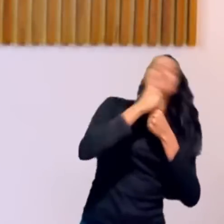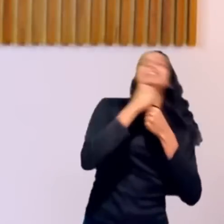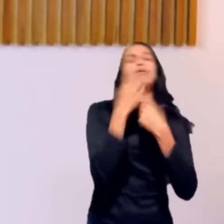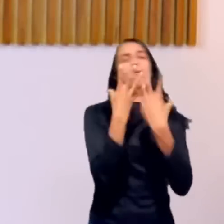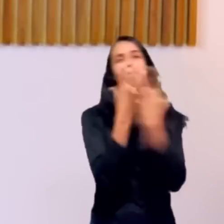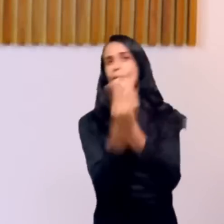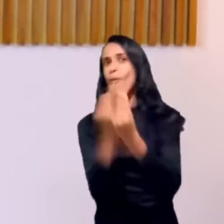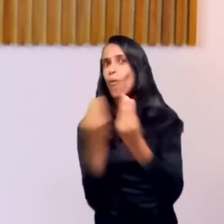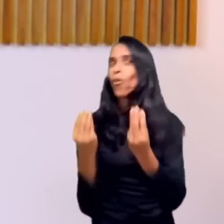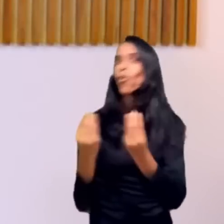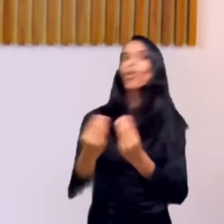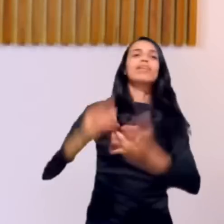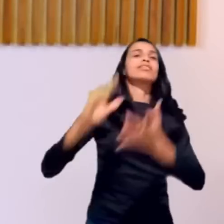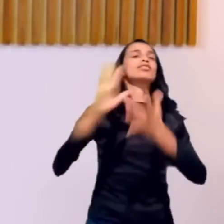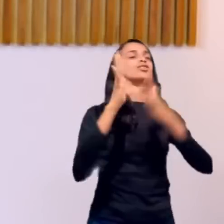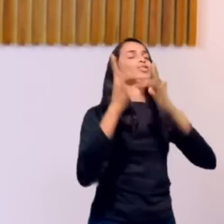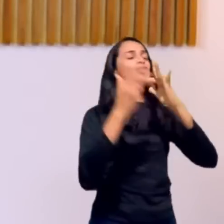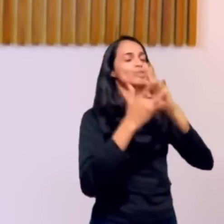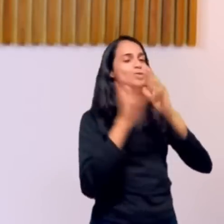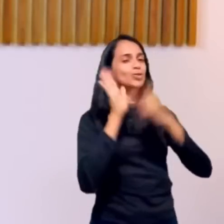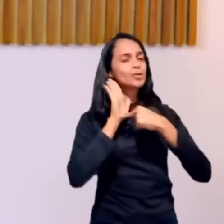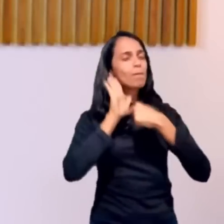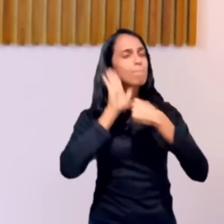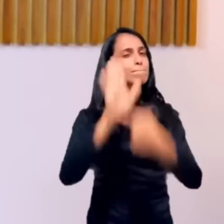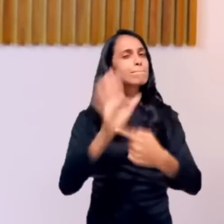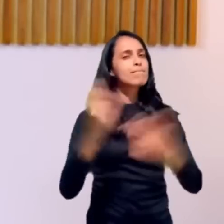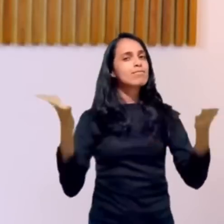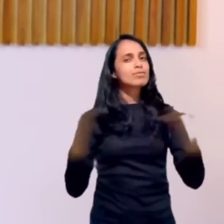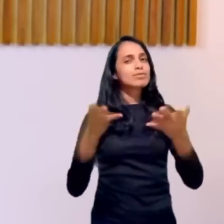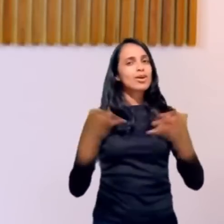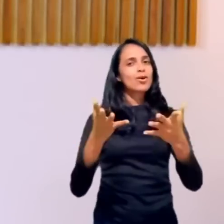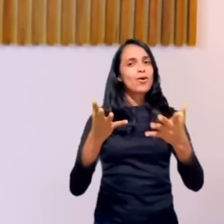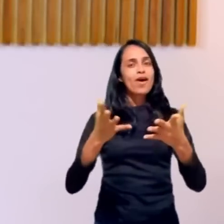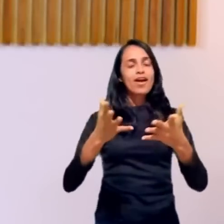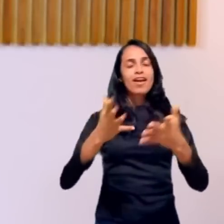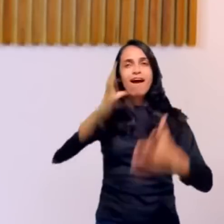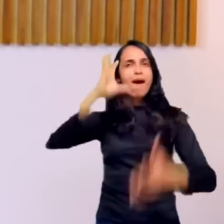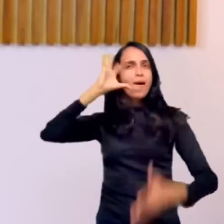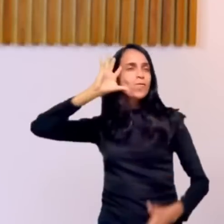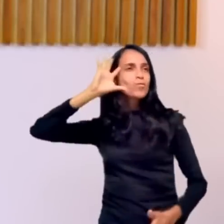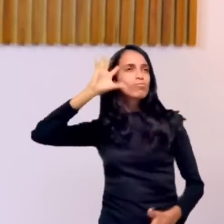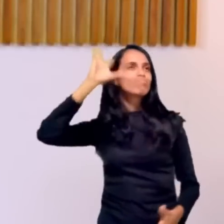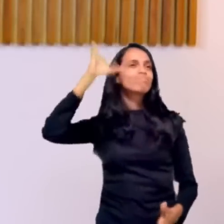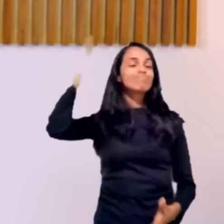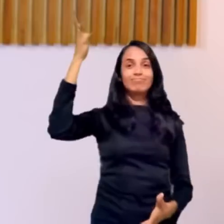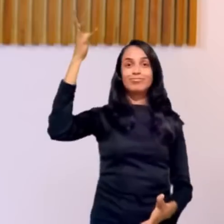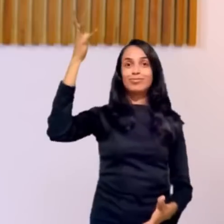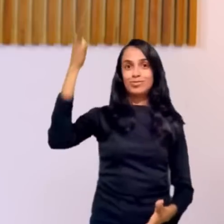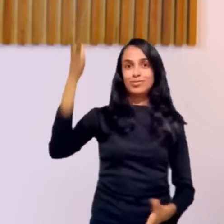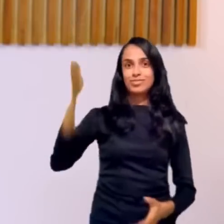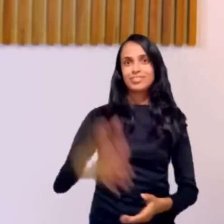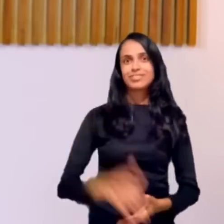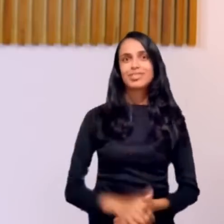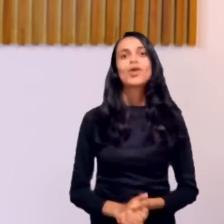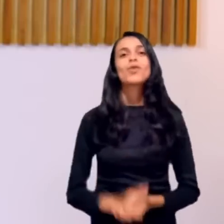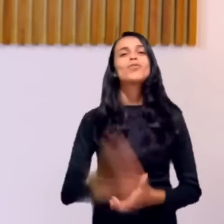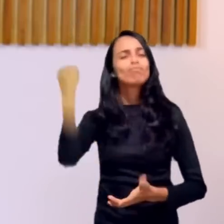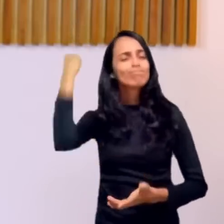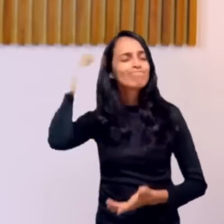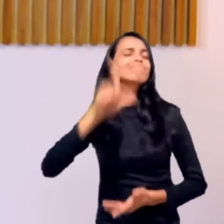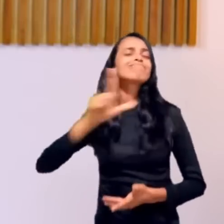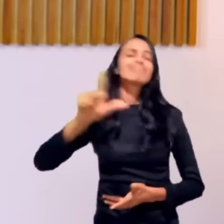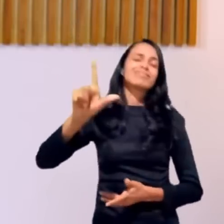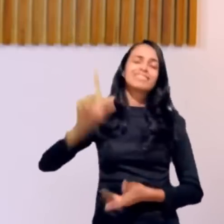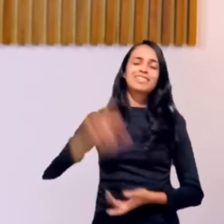Jesus apresenta agora uma grande solução. Lancem a rede ao lado direito. E